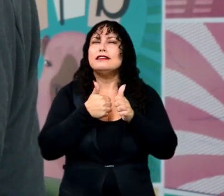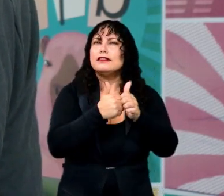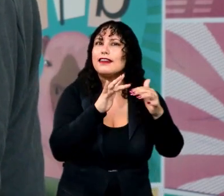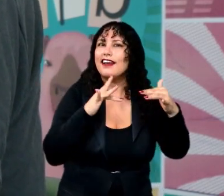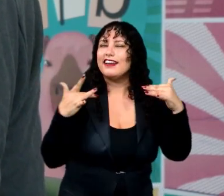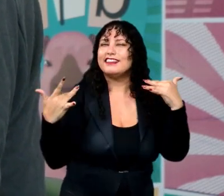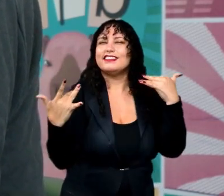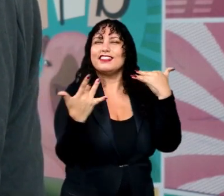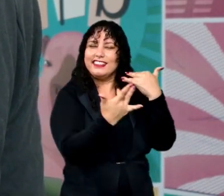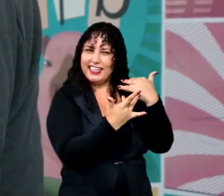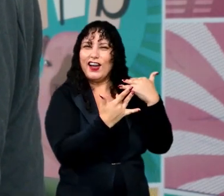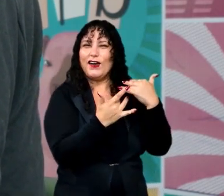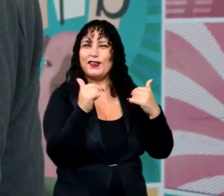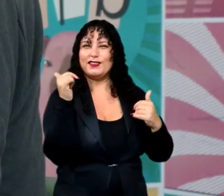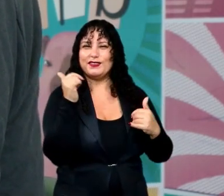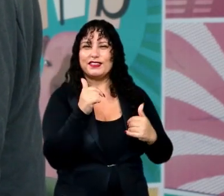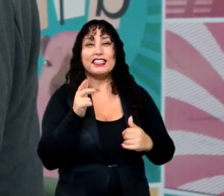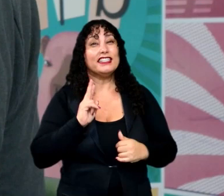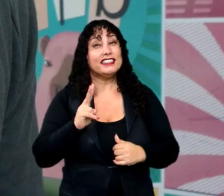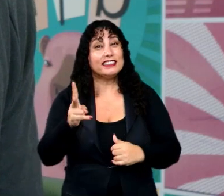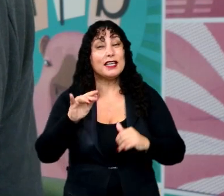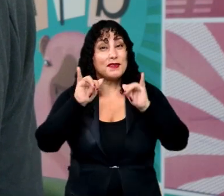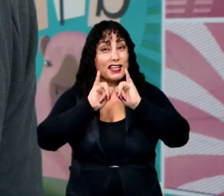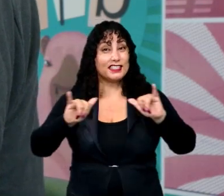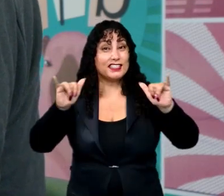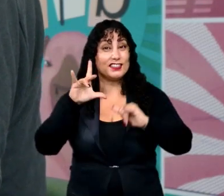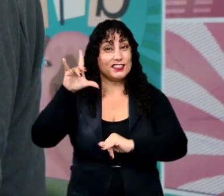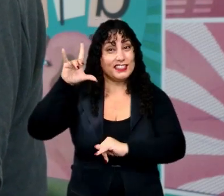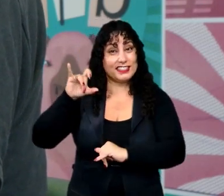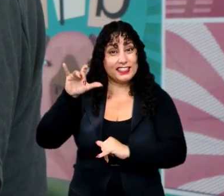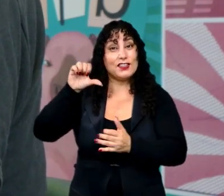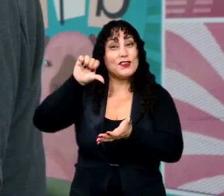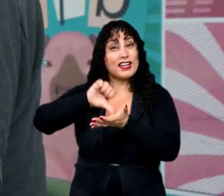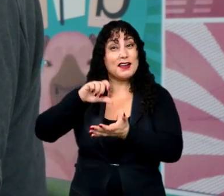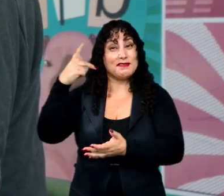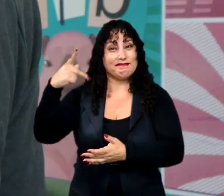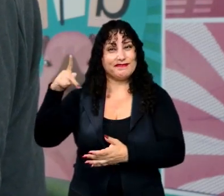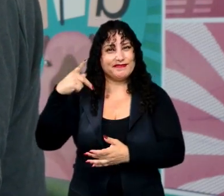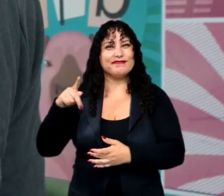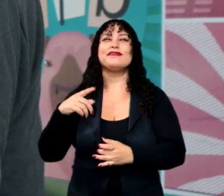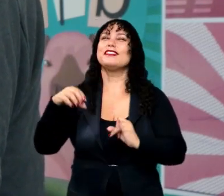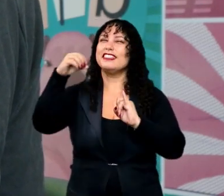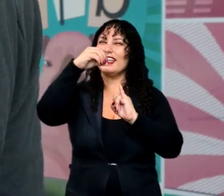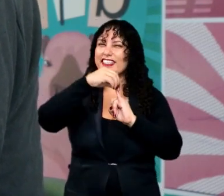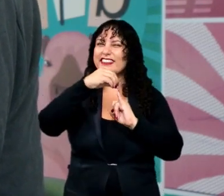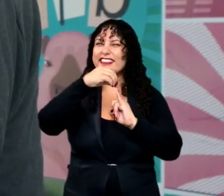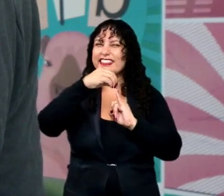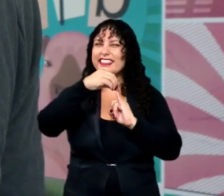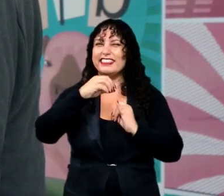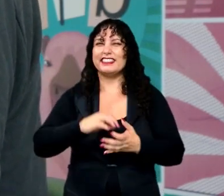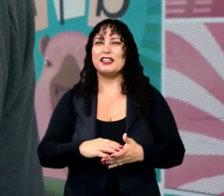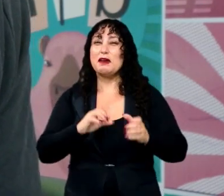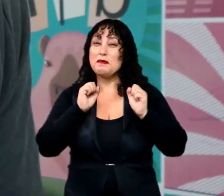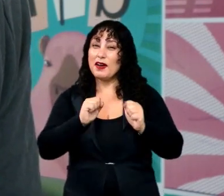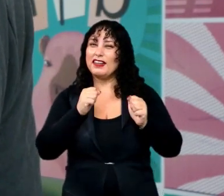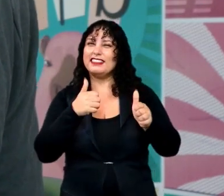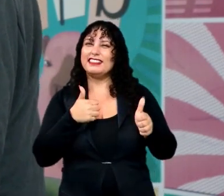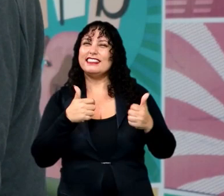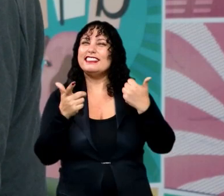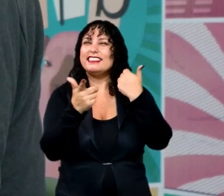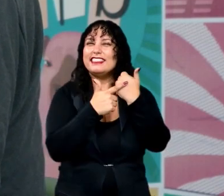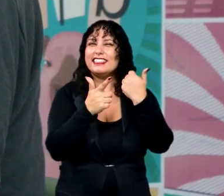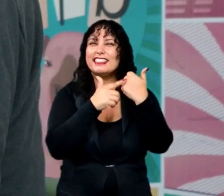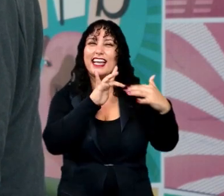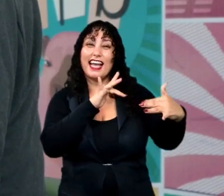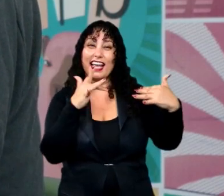sociais o o eu sempre anuncio no Instagram do campus Planaltino do IFB eh pode seguir também nas redes